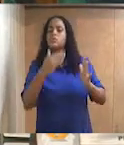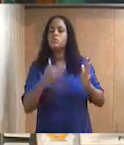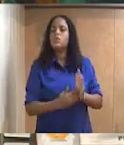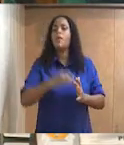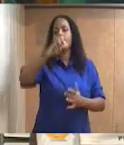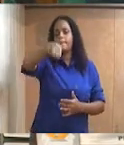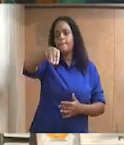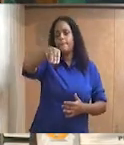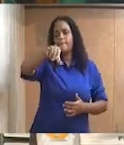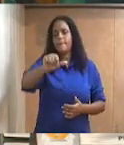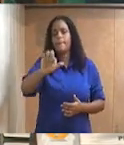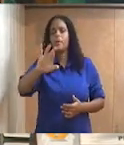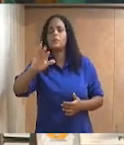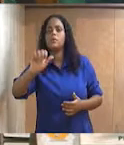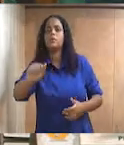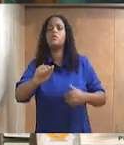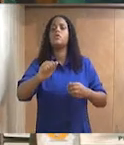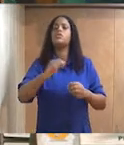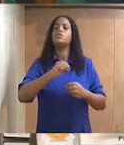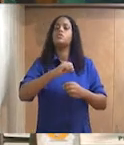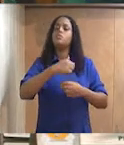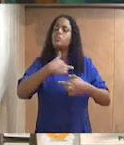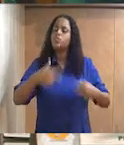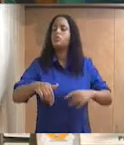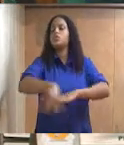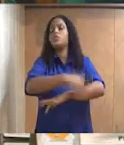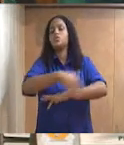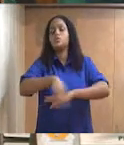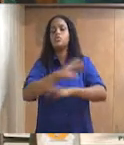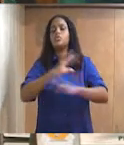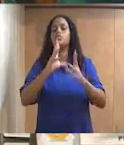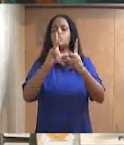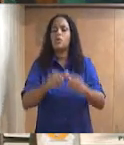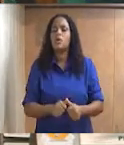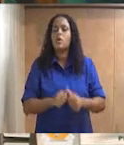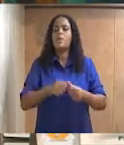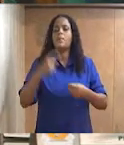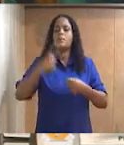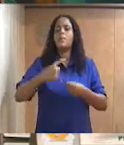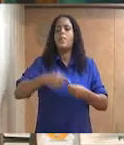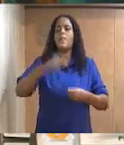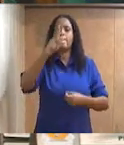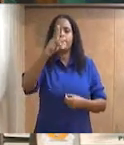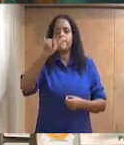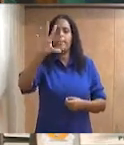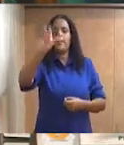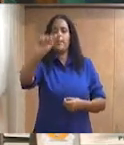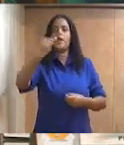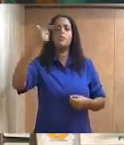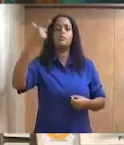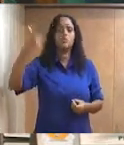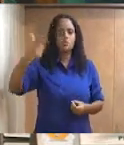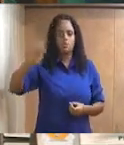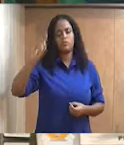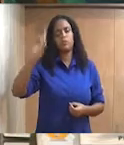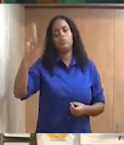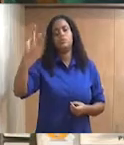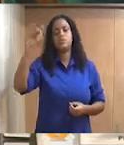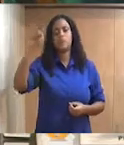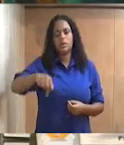Madri, Moranguape e Juliette, localizados no bairro Pilar, segundo distrito deste